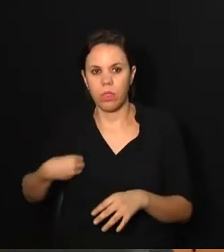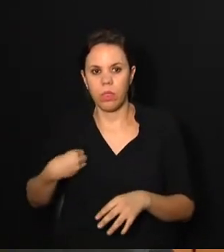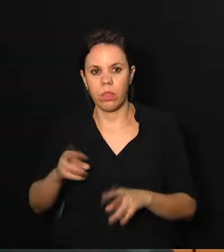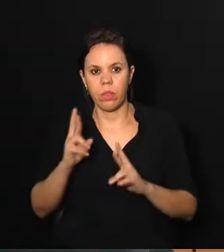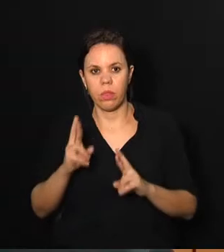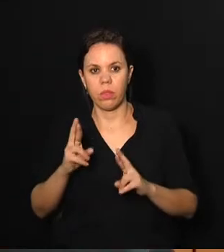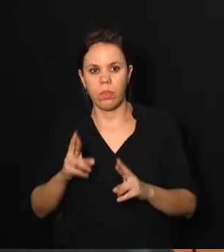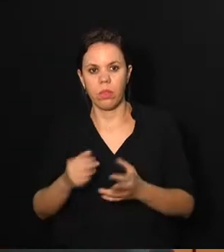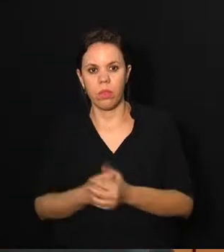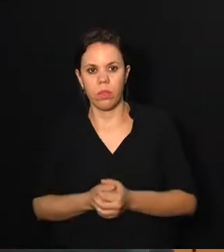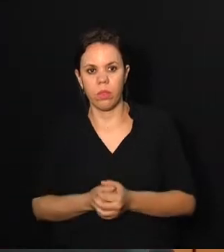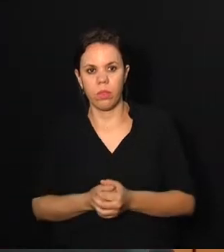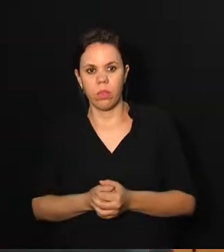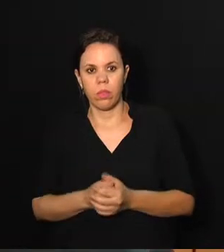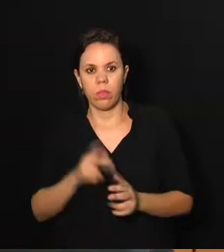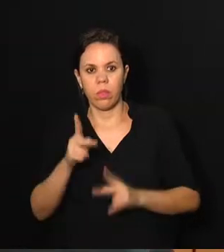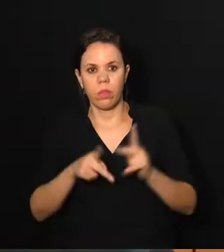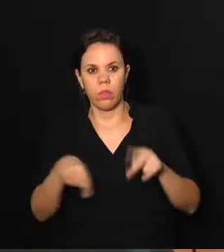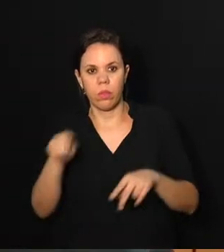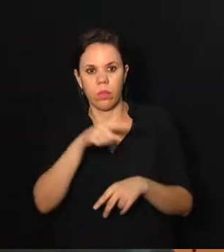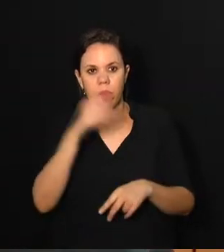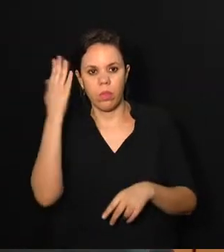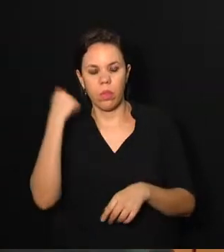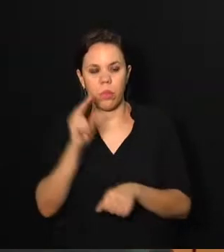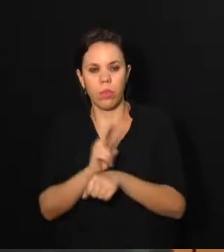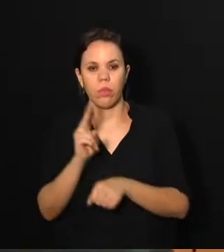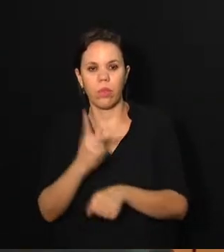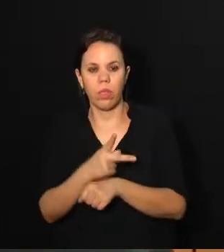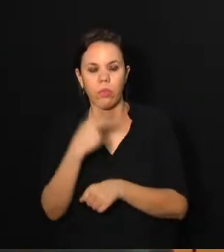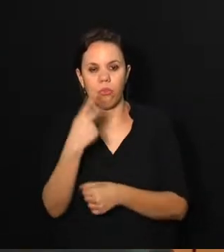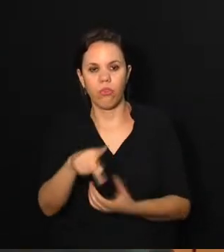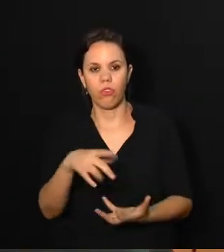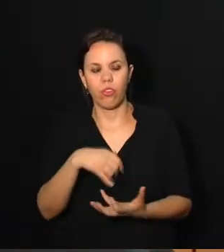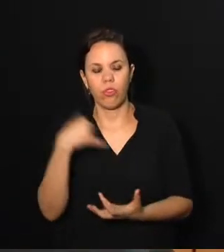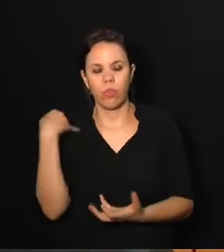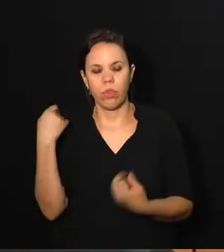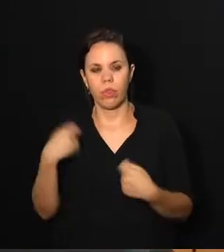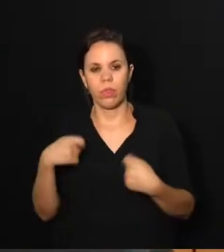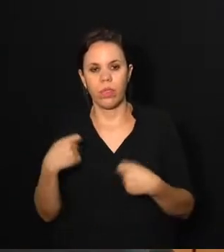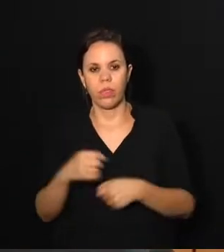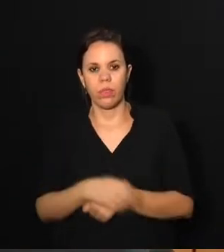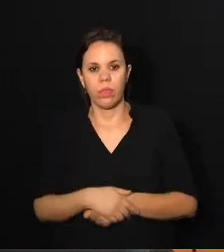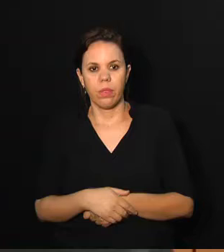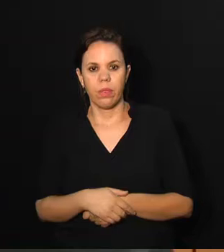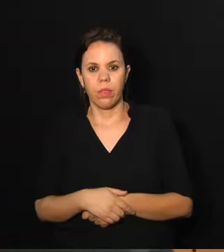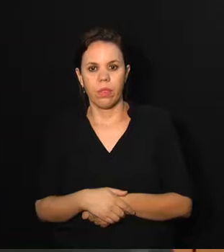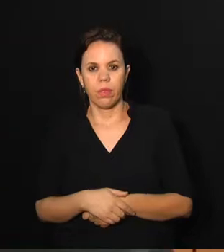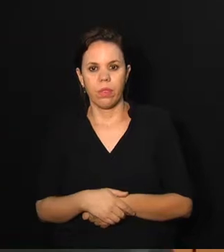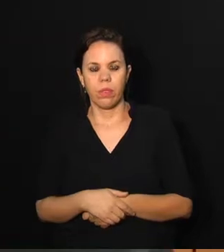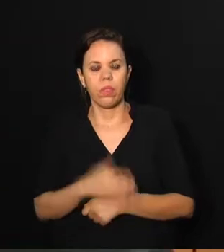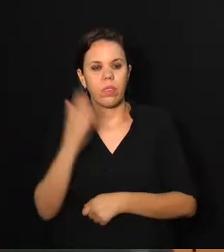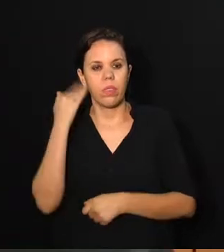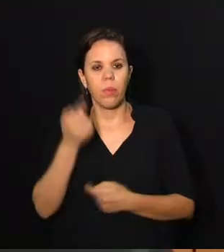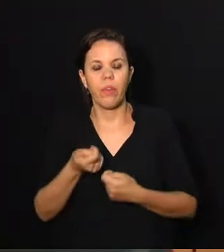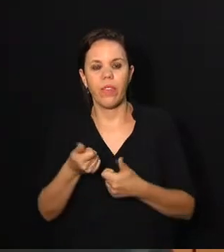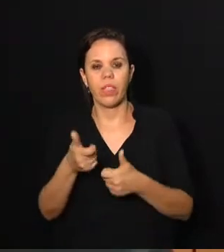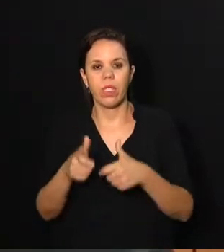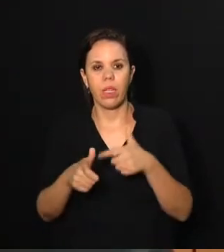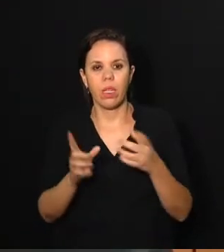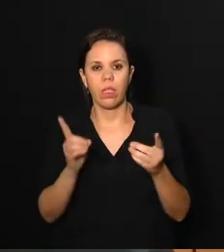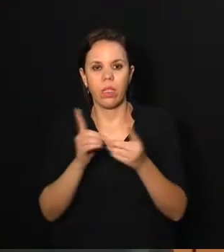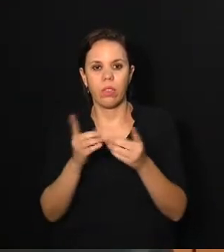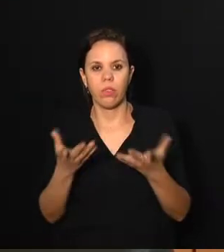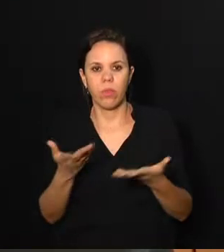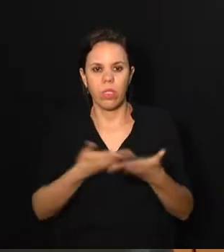espera que a população saiba cuidar dos seus idosos quando for necessário. E quando não for necessário, saiba ofertar serviços